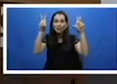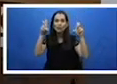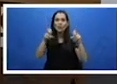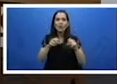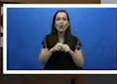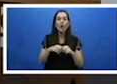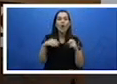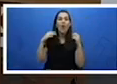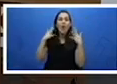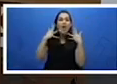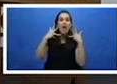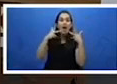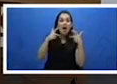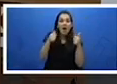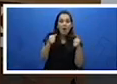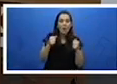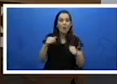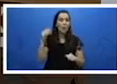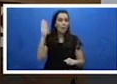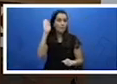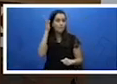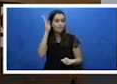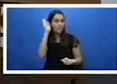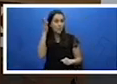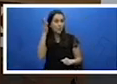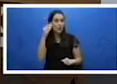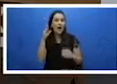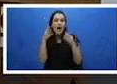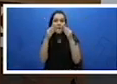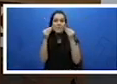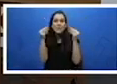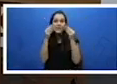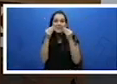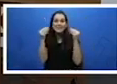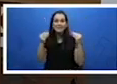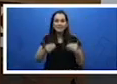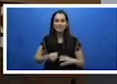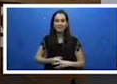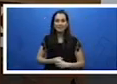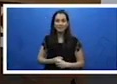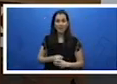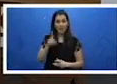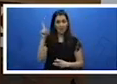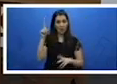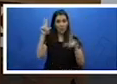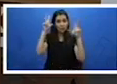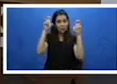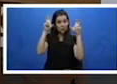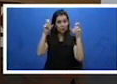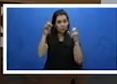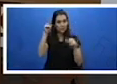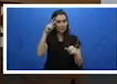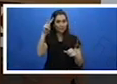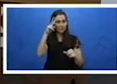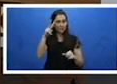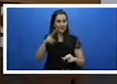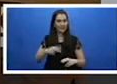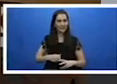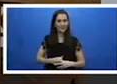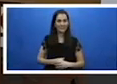o burro e a raposa. Esse foi o título da nossa história, tá?